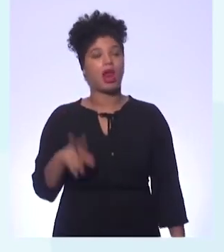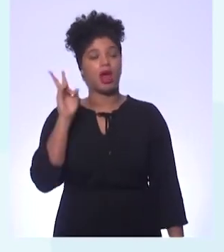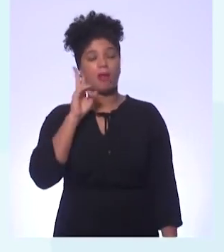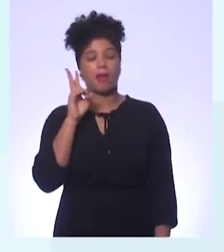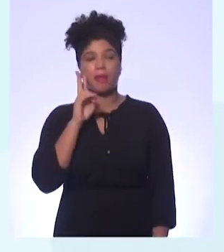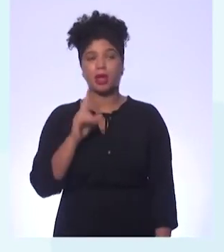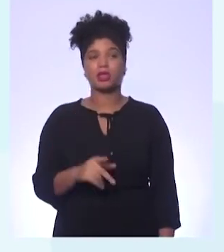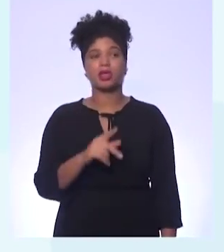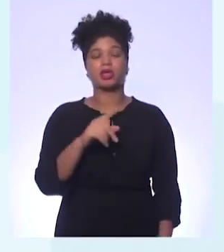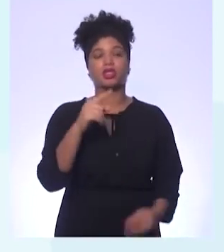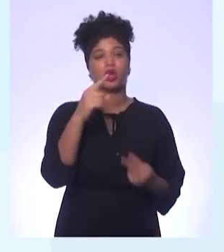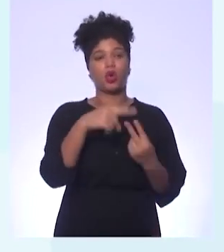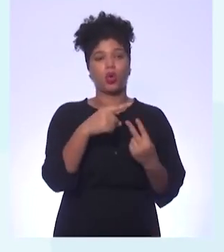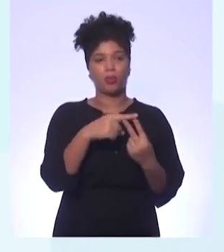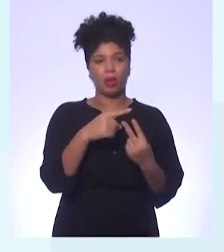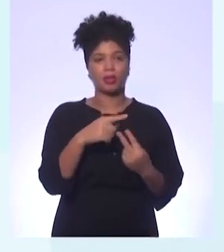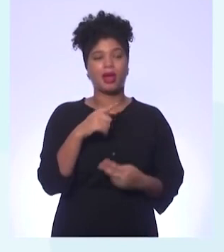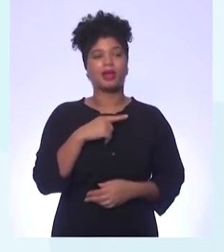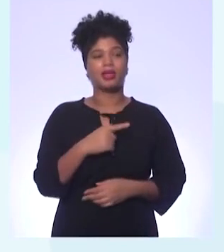π vale aproximadamente